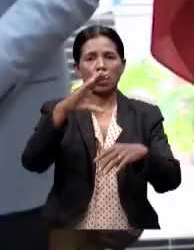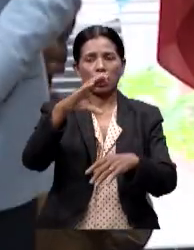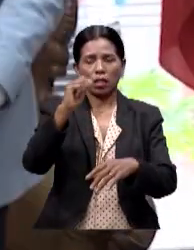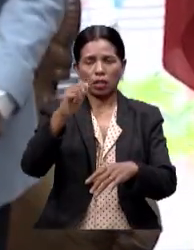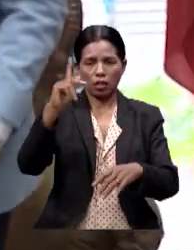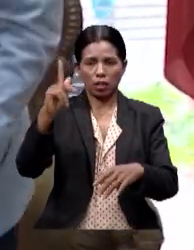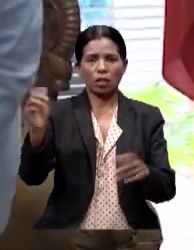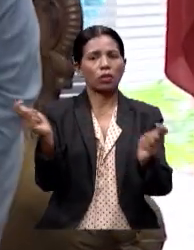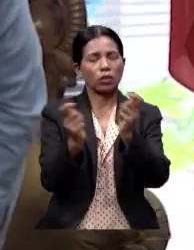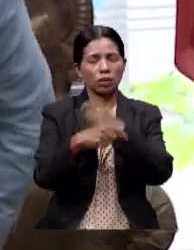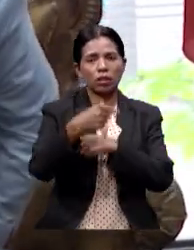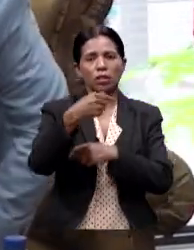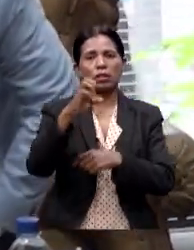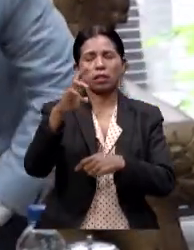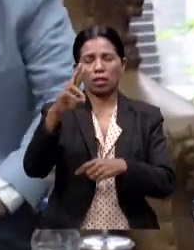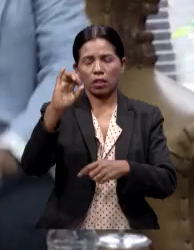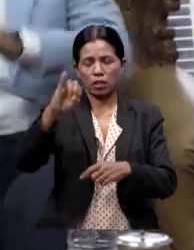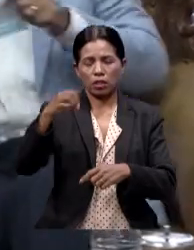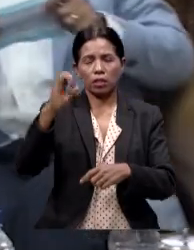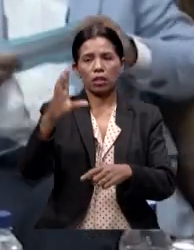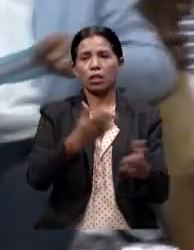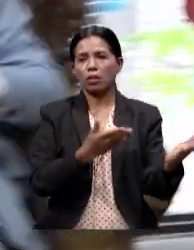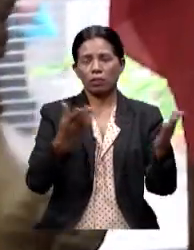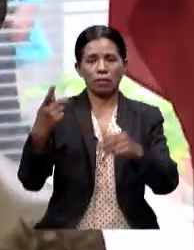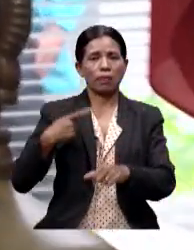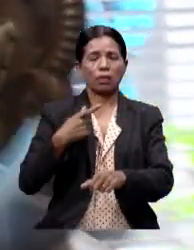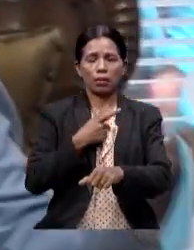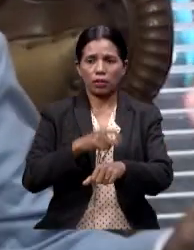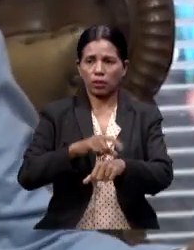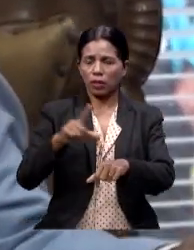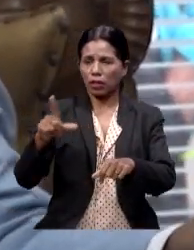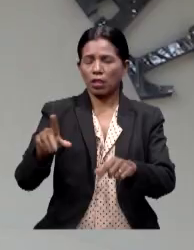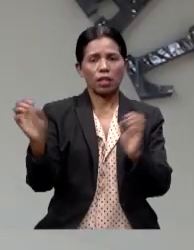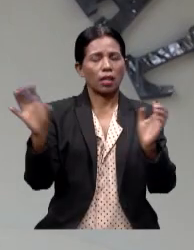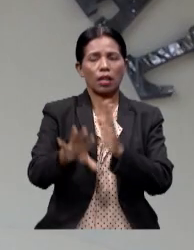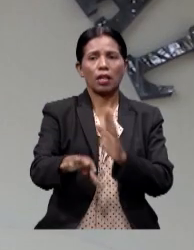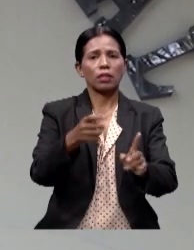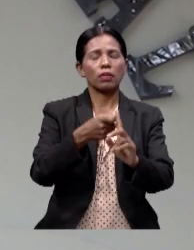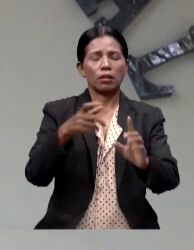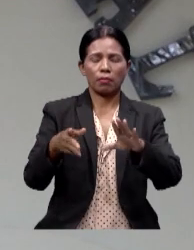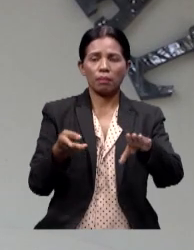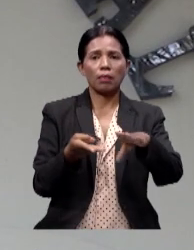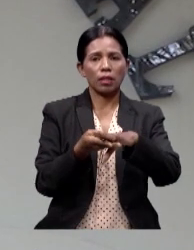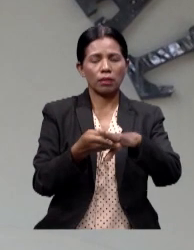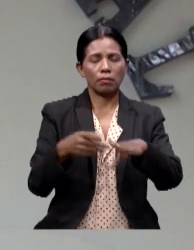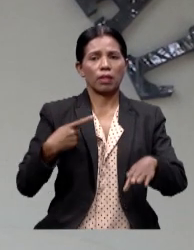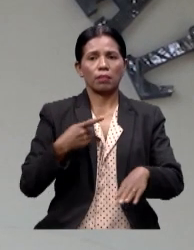Anticorrupção, Rui Troca Sérgio Ornai, mas bem foi no riba Parlamento Nacional, la retan consenso sobre bancada parlamentares, nune la